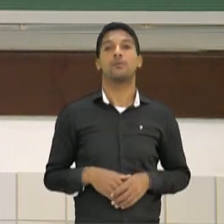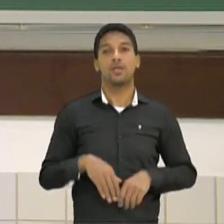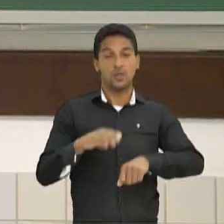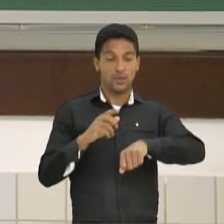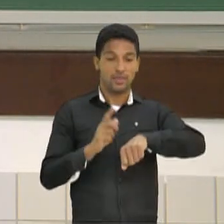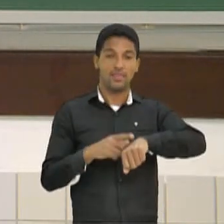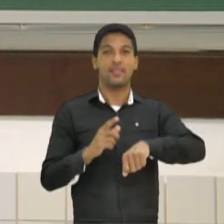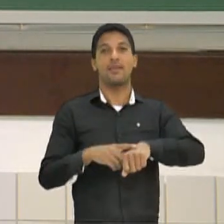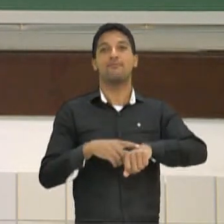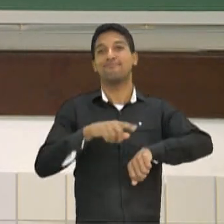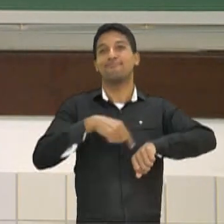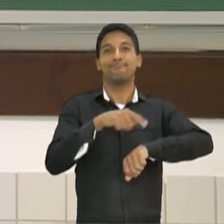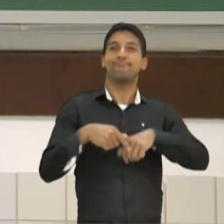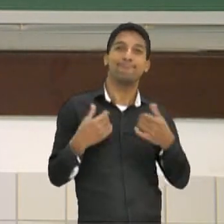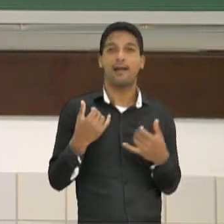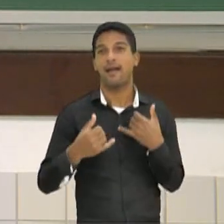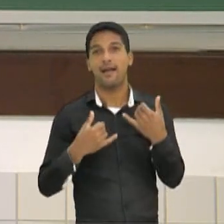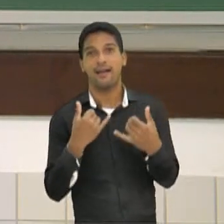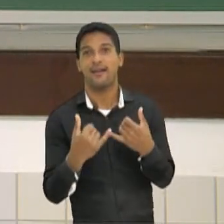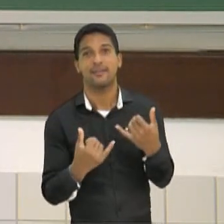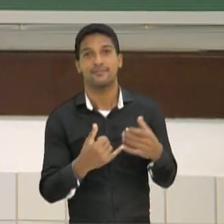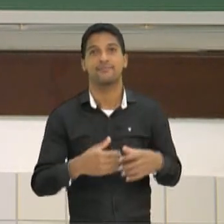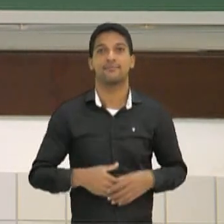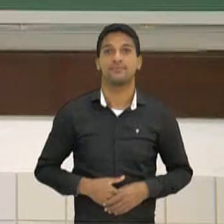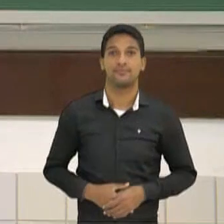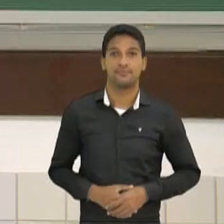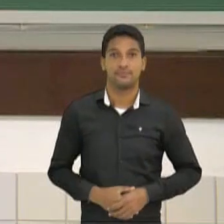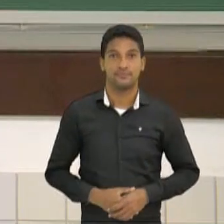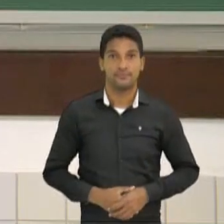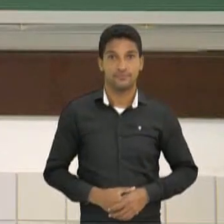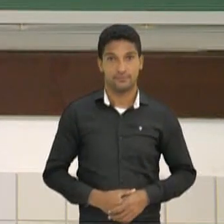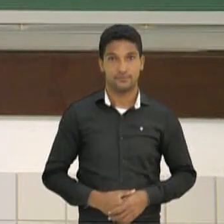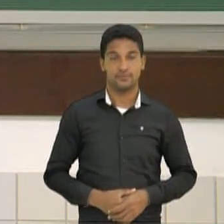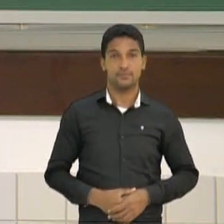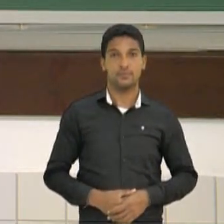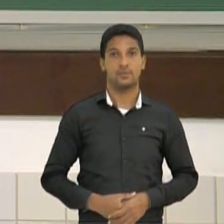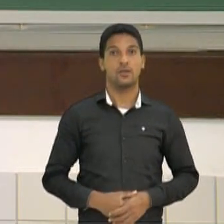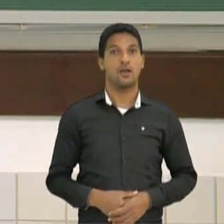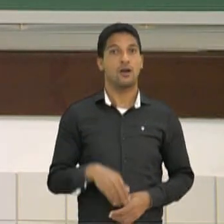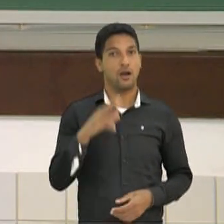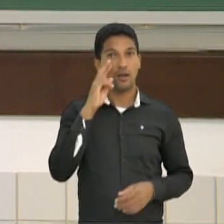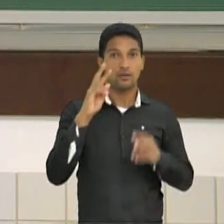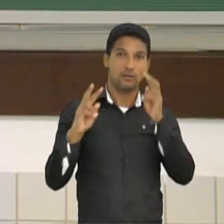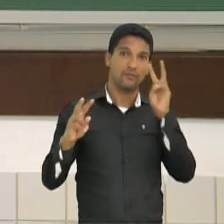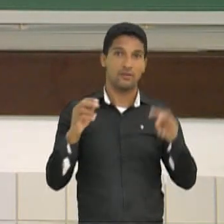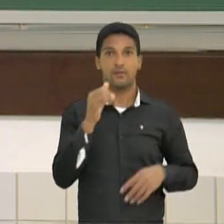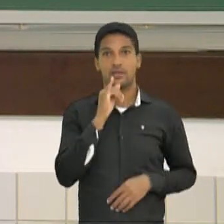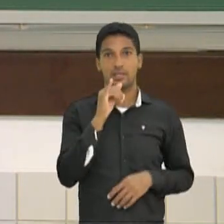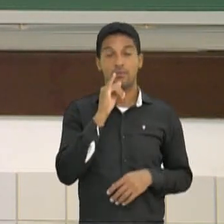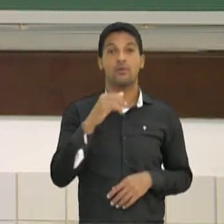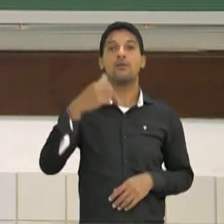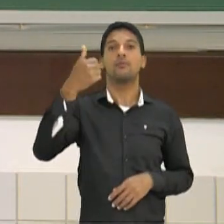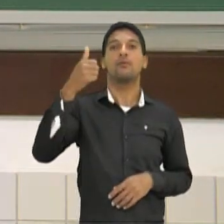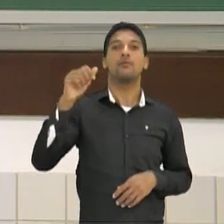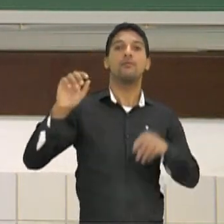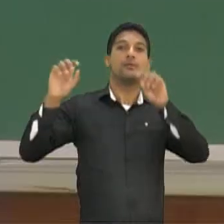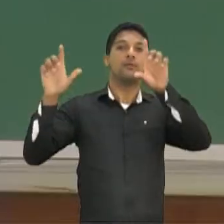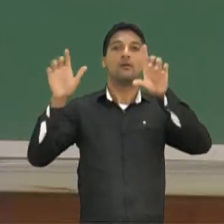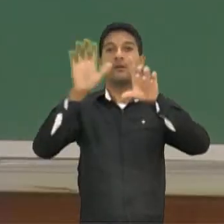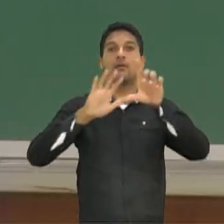ocuparmos o tempo ocioso, nós podemos estar realizando essas atividades de improvisação. Então tem alguns exemplos aqui. A primeira delas é o quê? É o